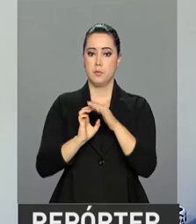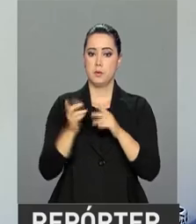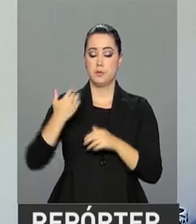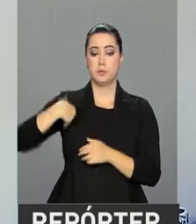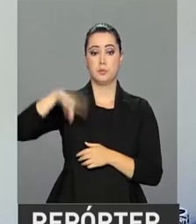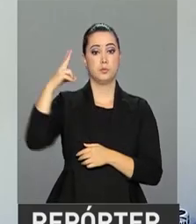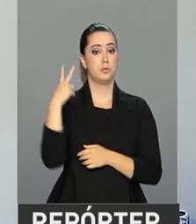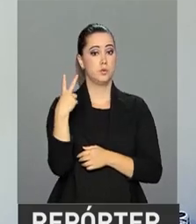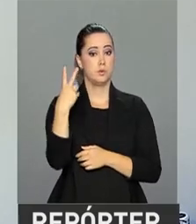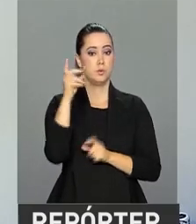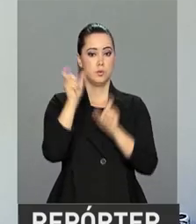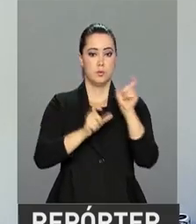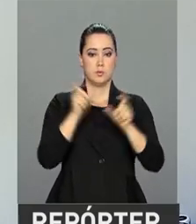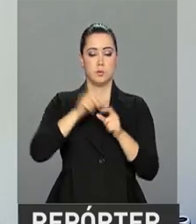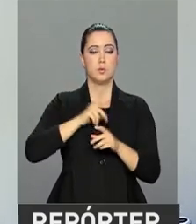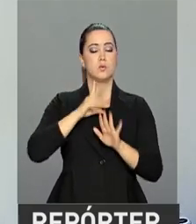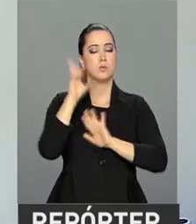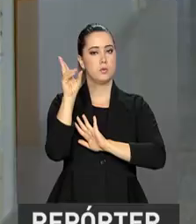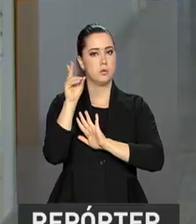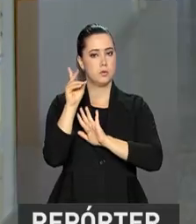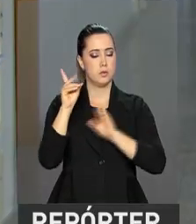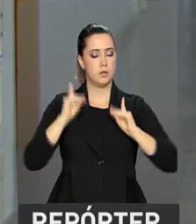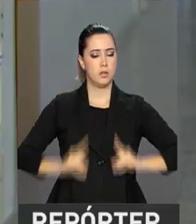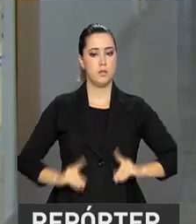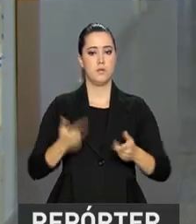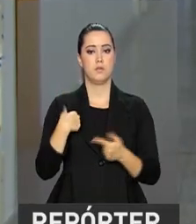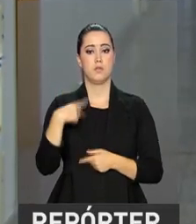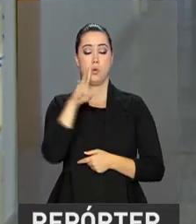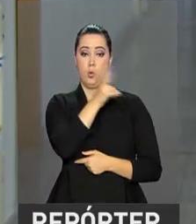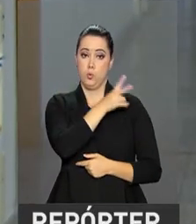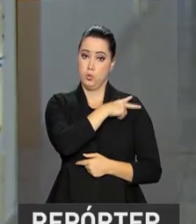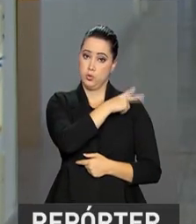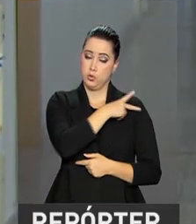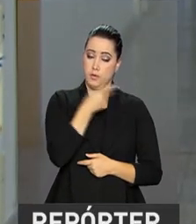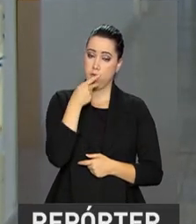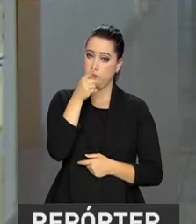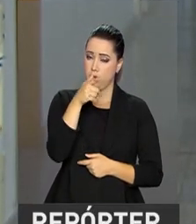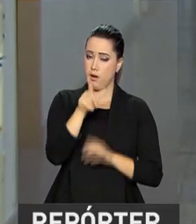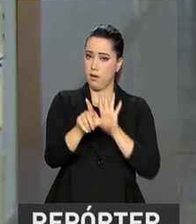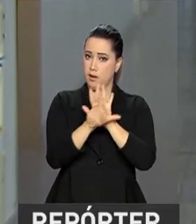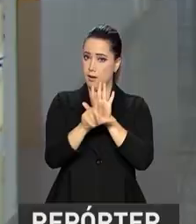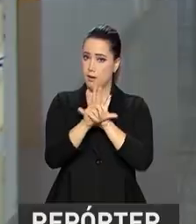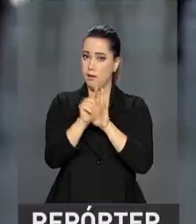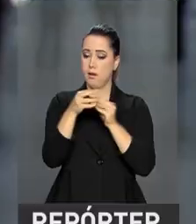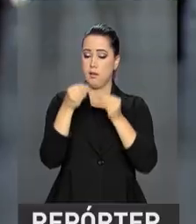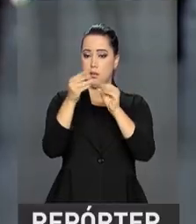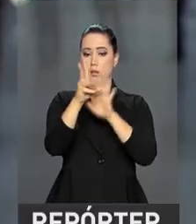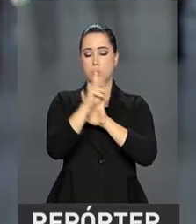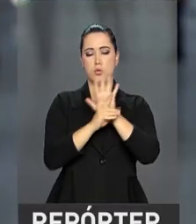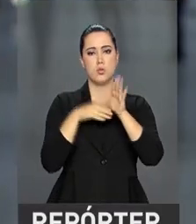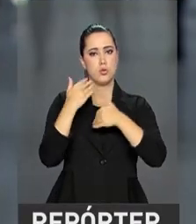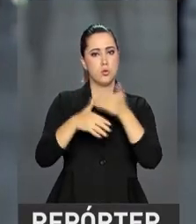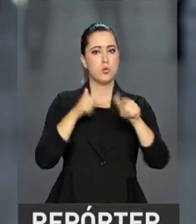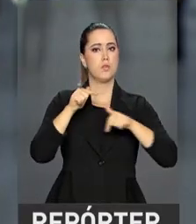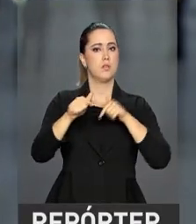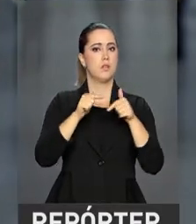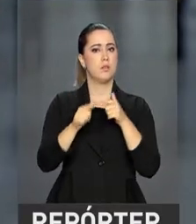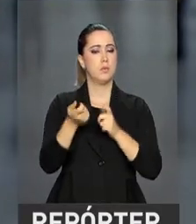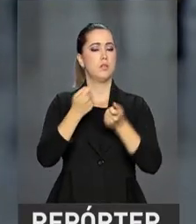emprega mais 2 funcionários com deficiência. O encarregado diz que a lei dá o direito deles se manterem